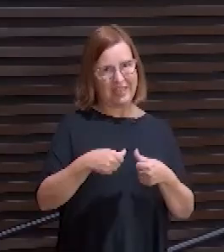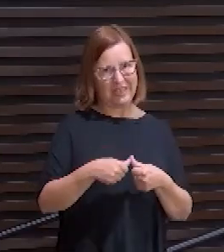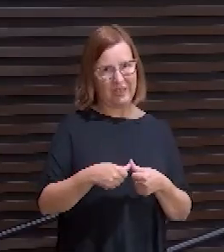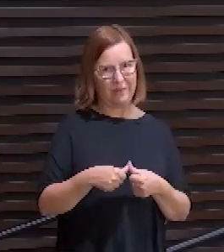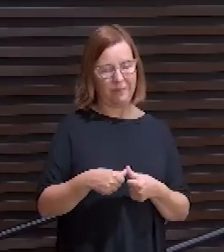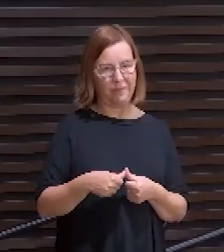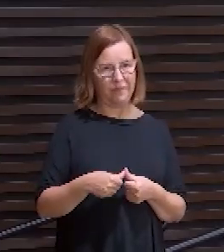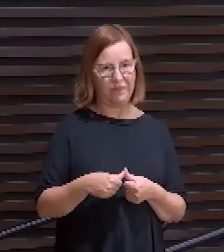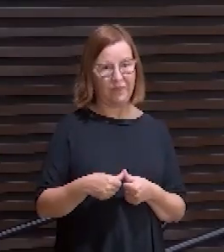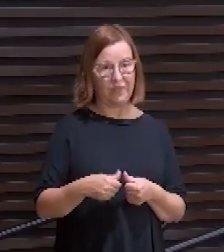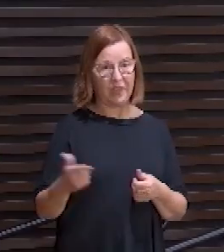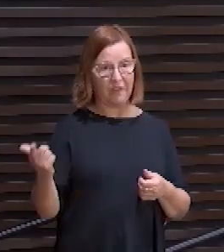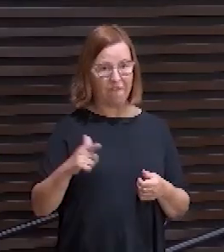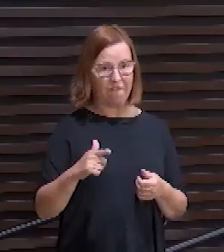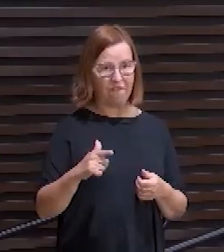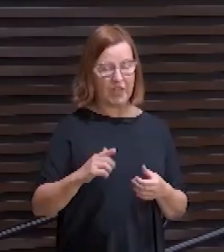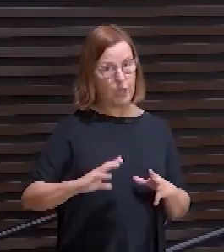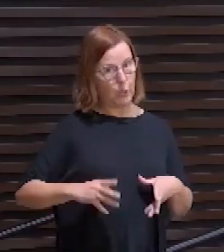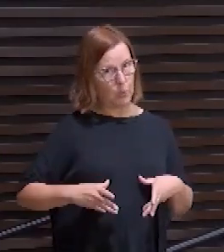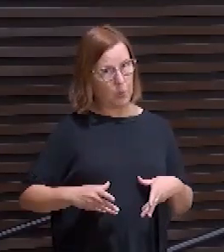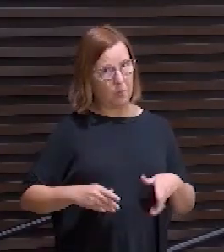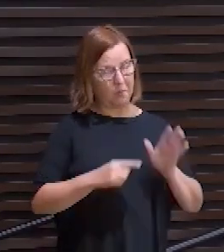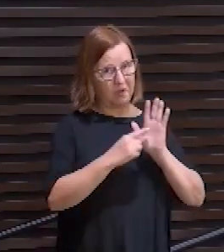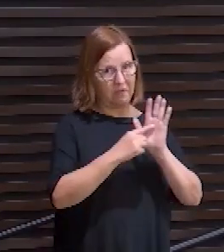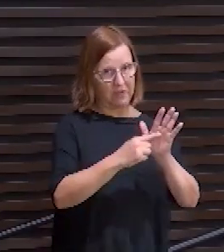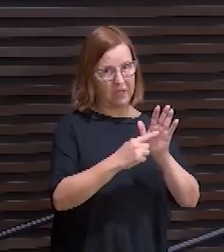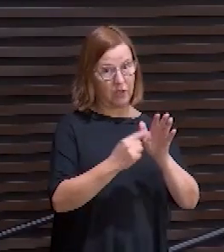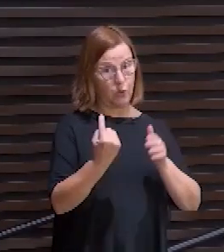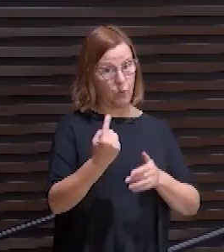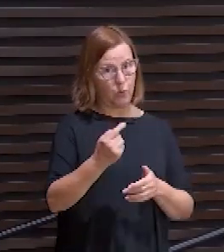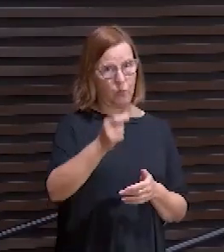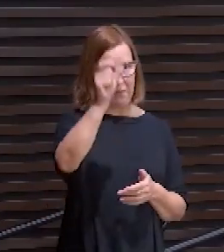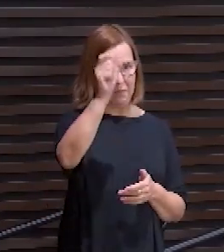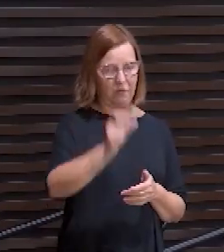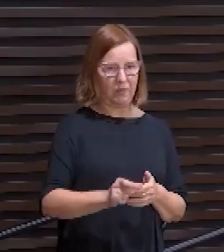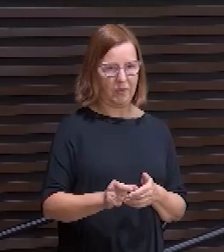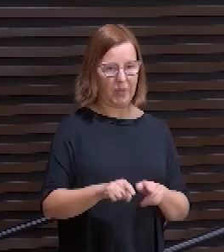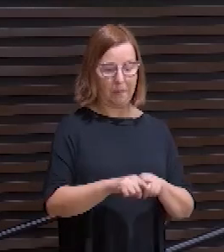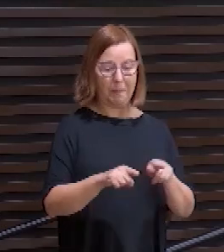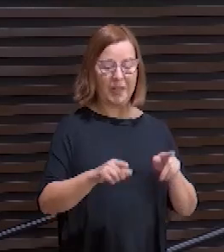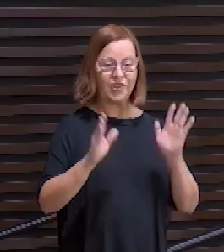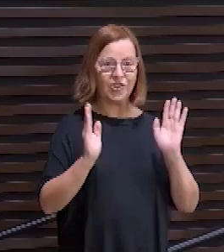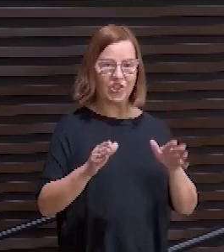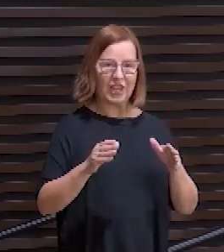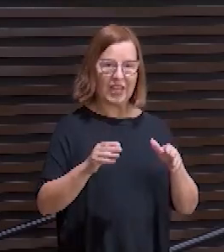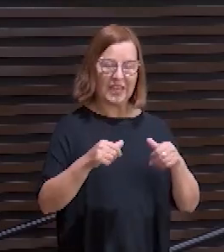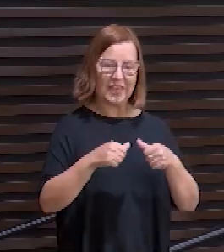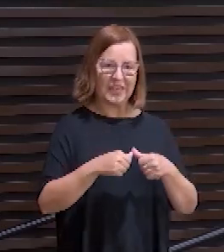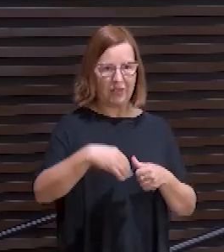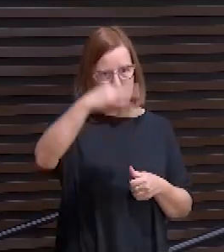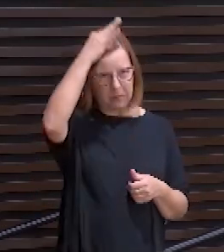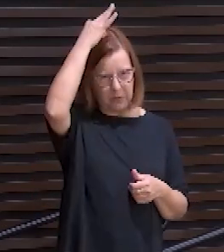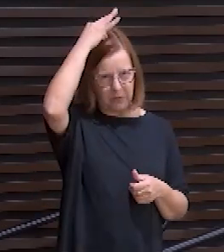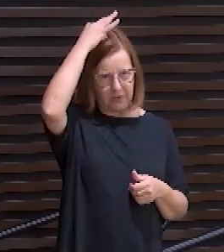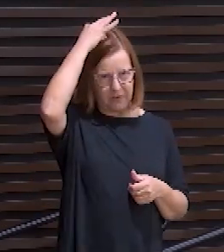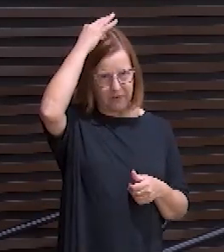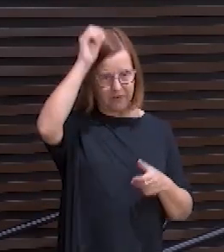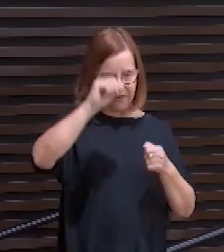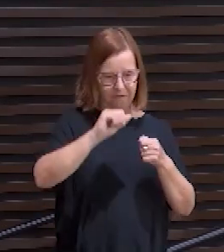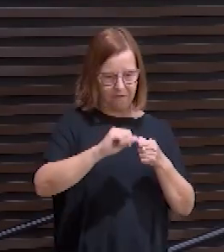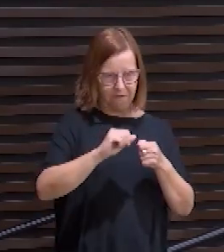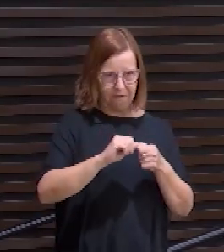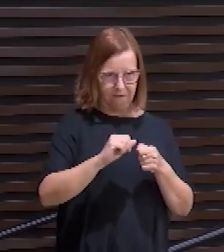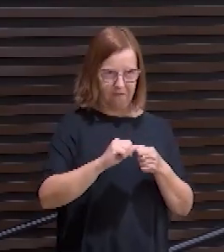Ele vem fisicamente manifestar-se numa pessoa, mas ele já está espiritualmente agindo por meio dessa